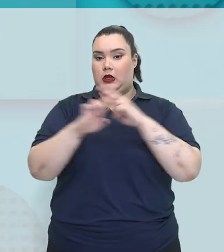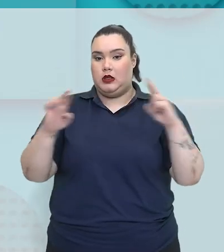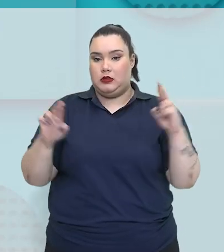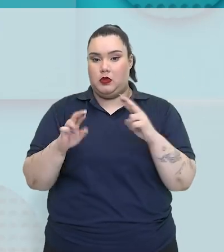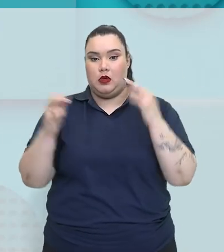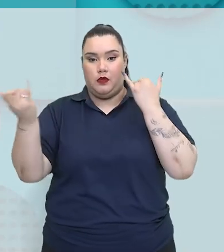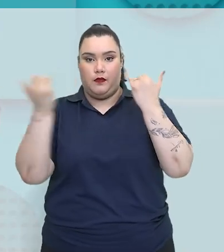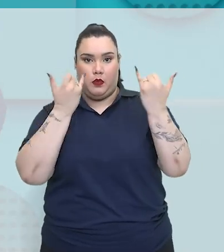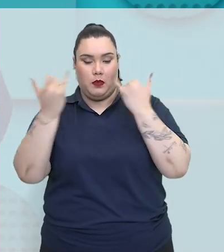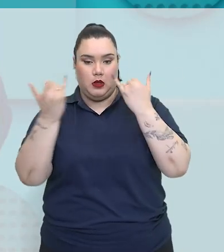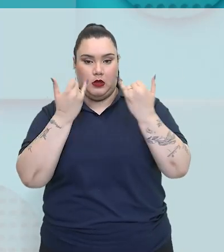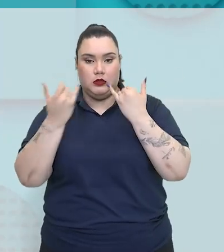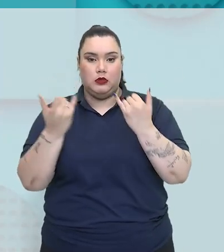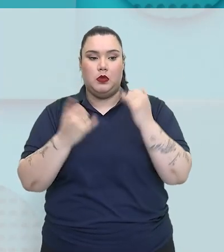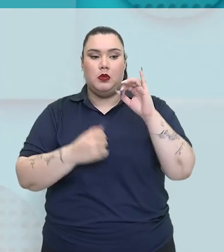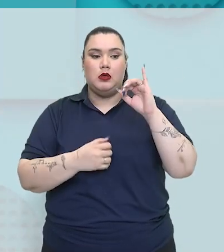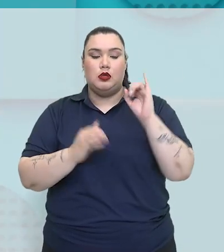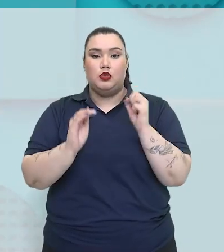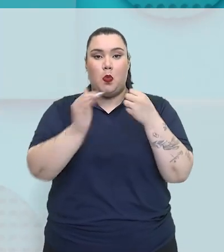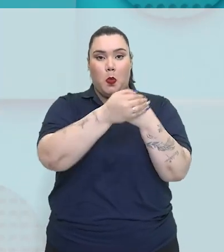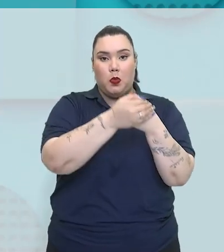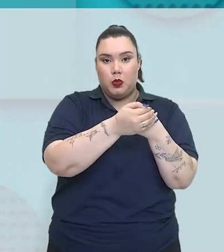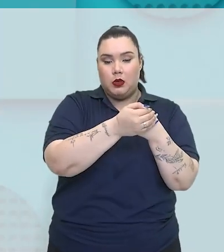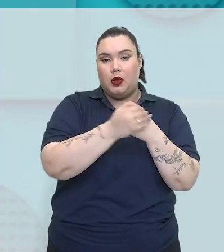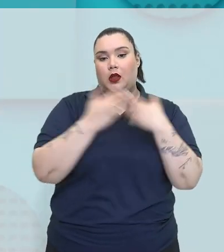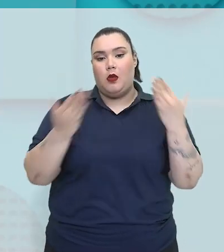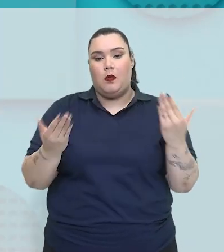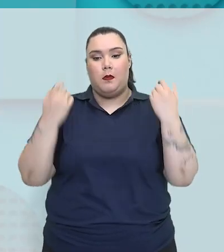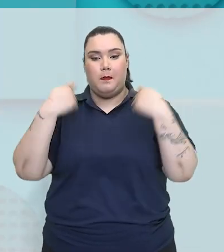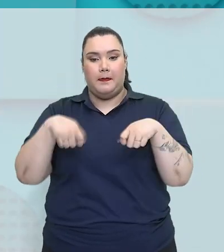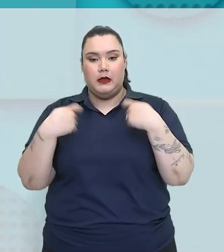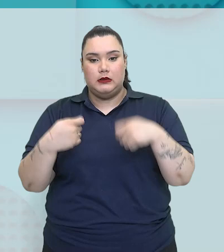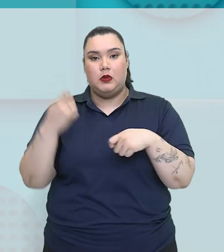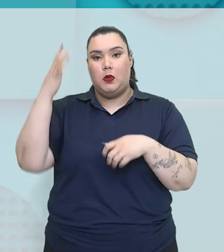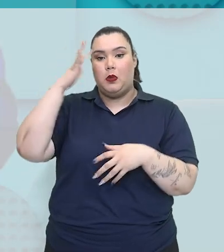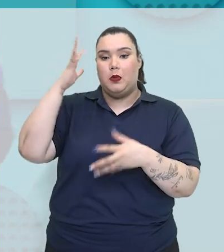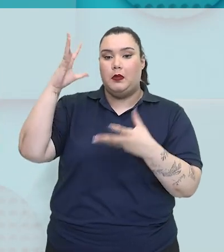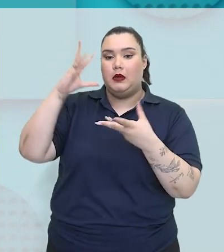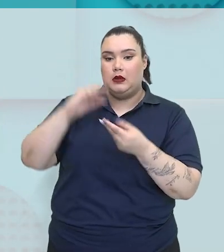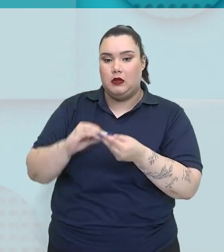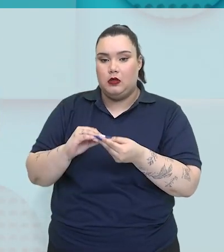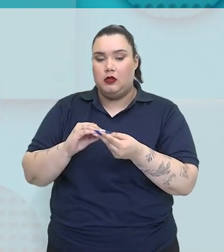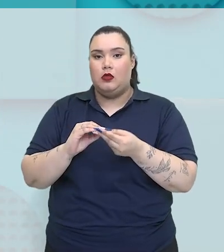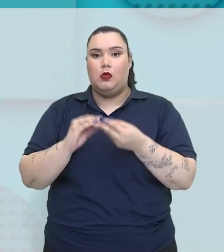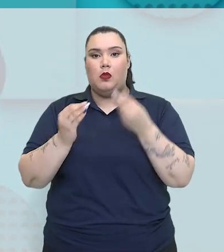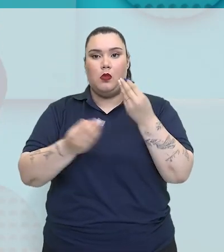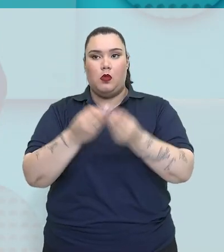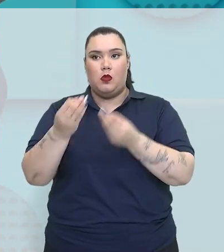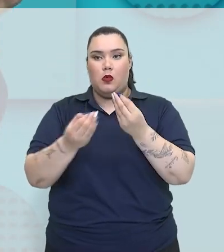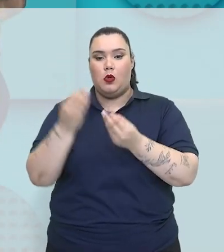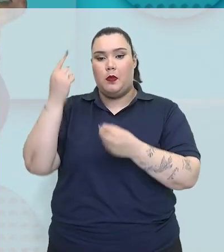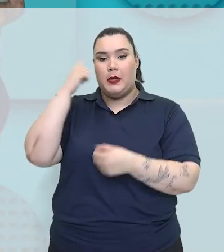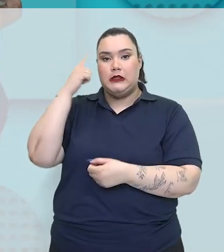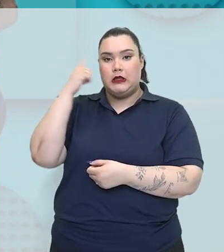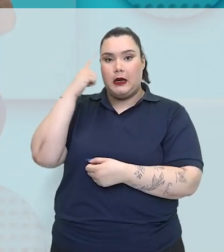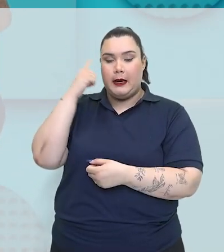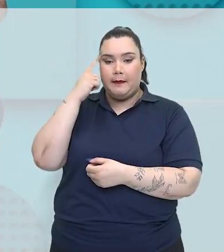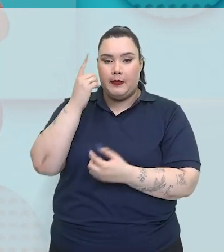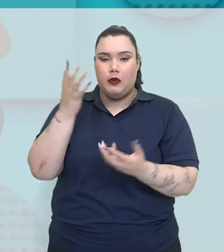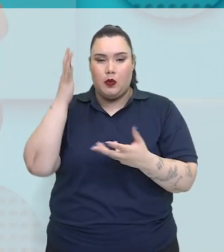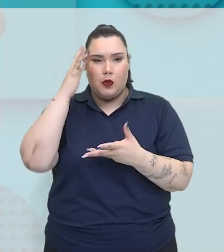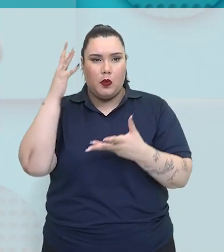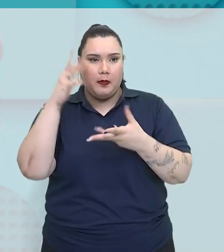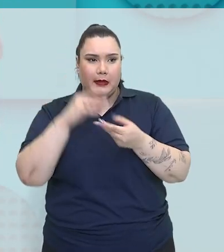às informações implícitas, eu preciso conjugar tanto o pensamento indutivo quanto o